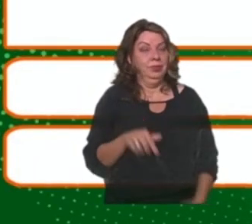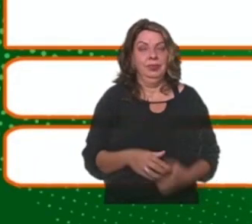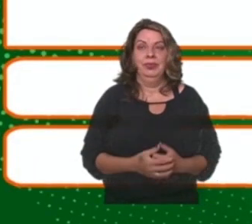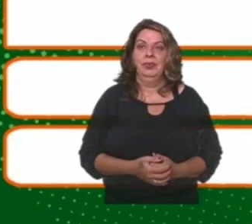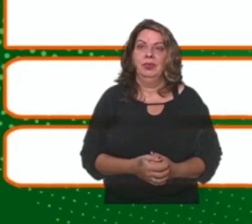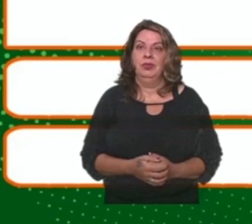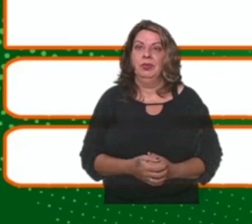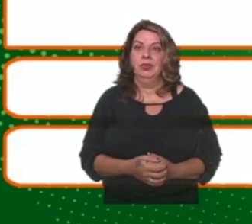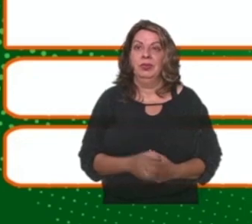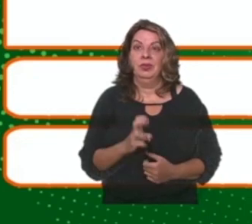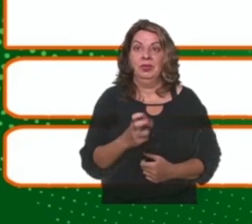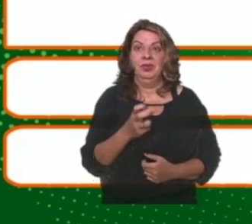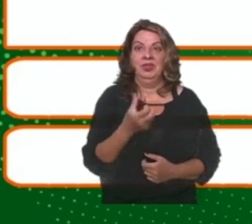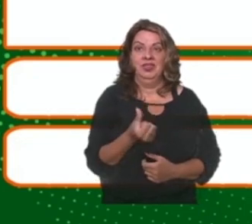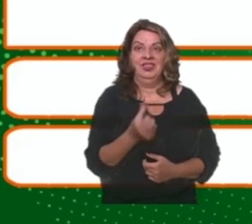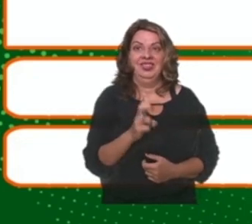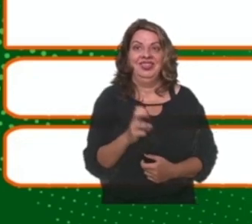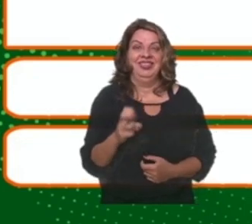565507.